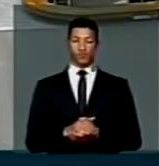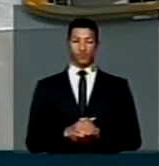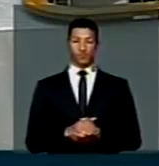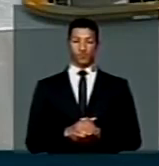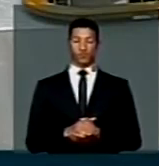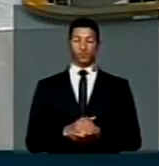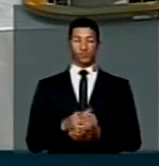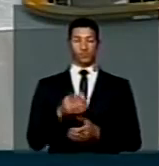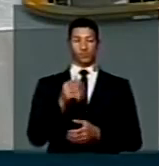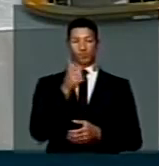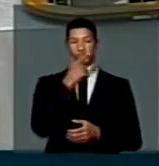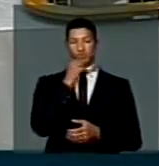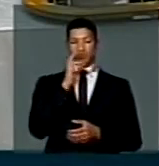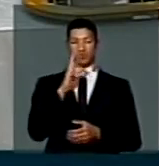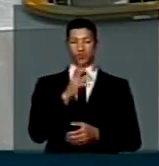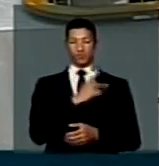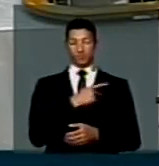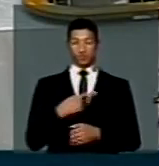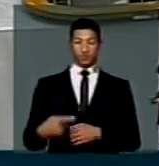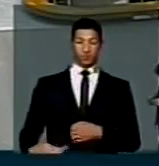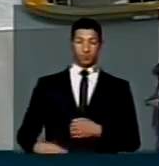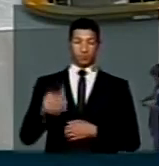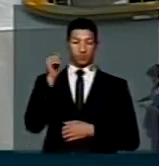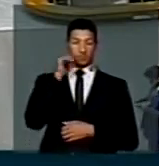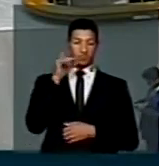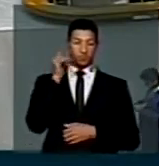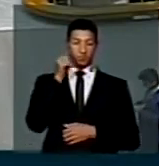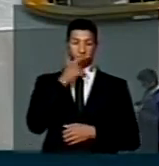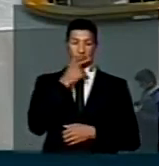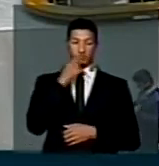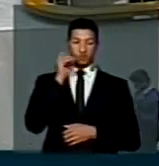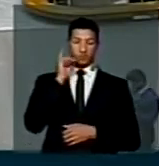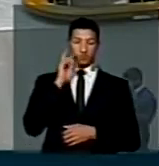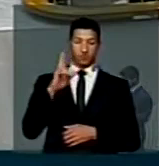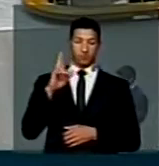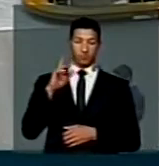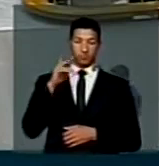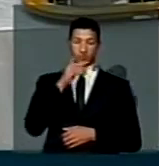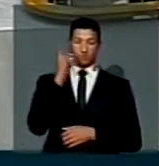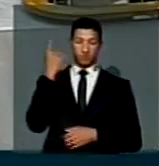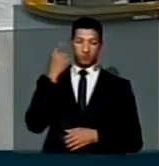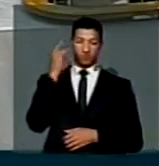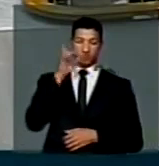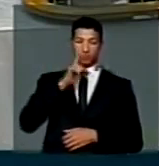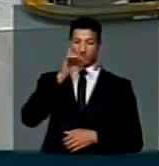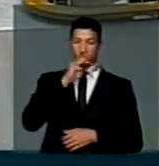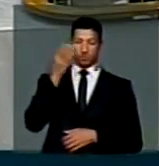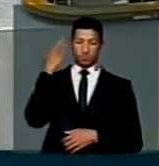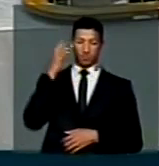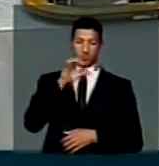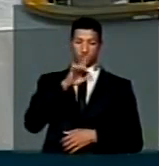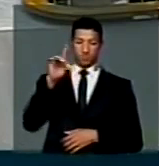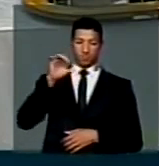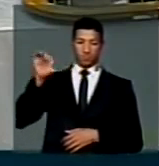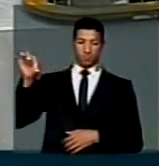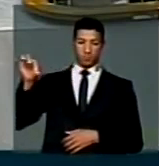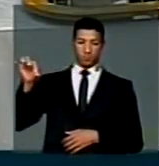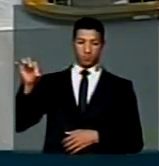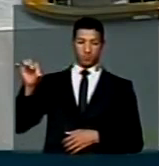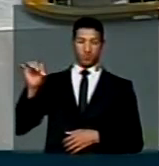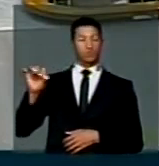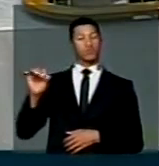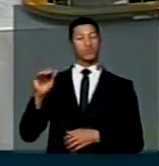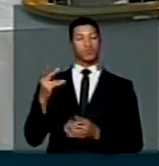Senhor presidente, senhoras e senhores deputados, domingo passado, dia 9,